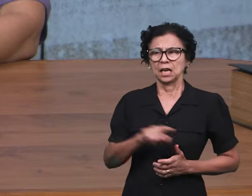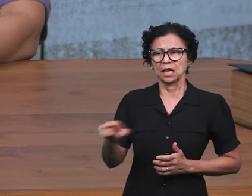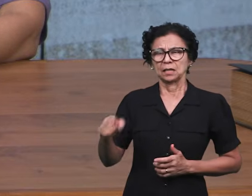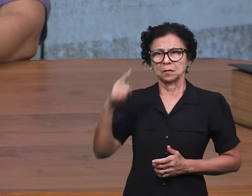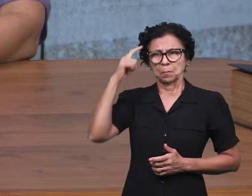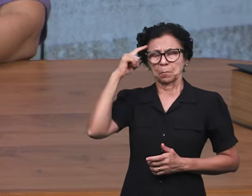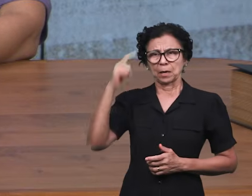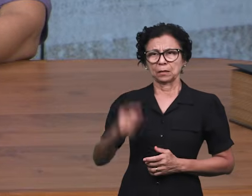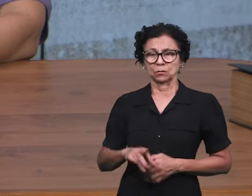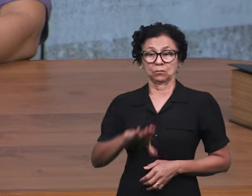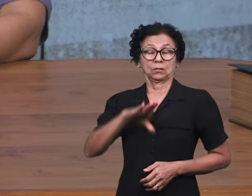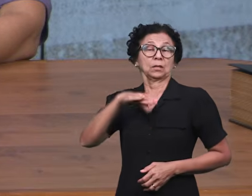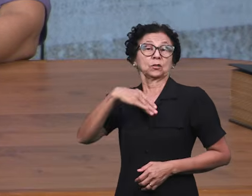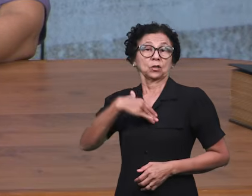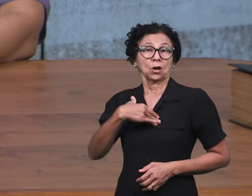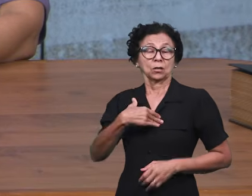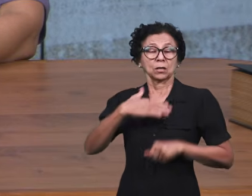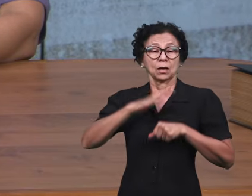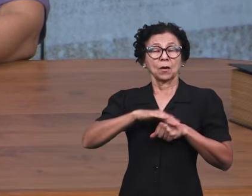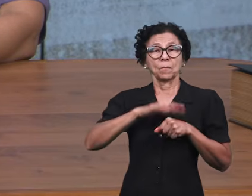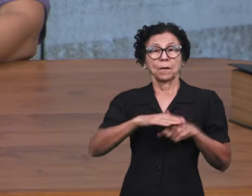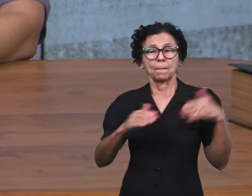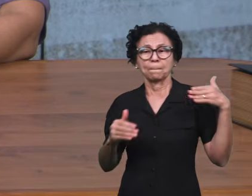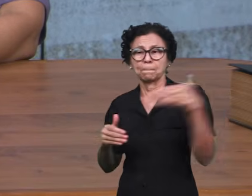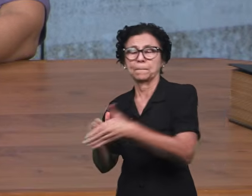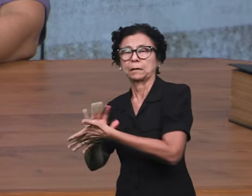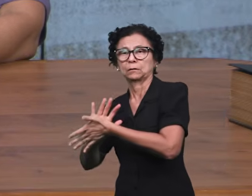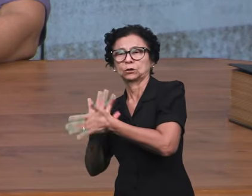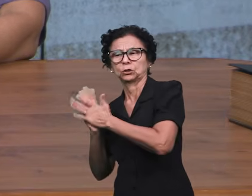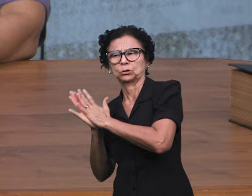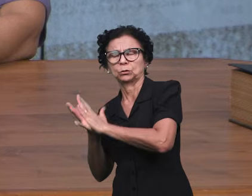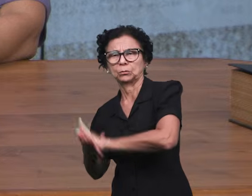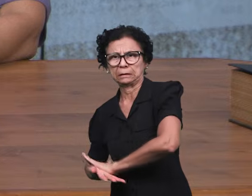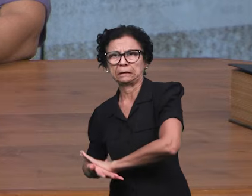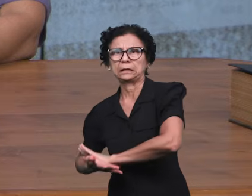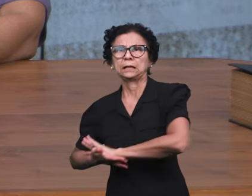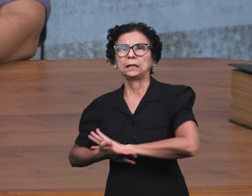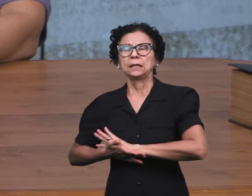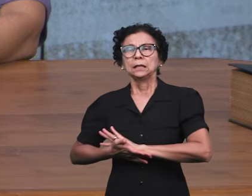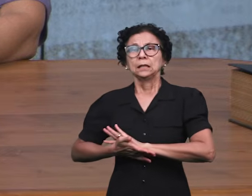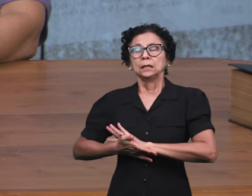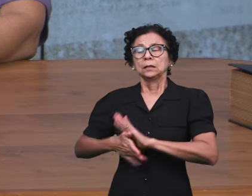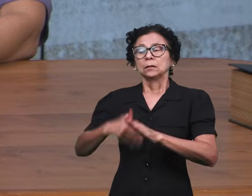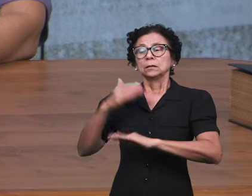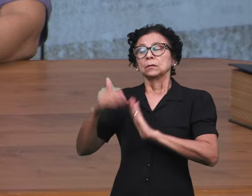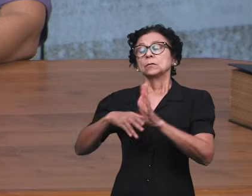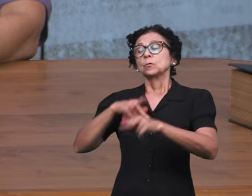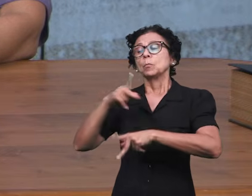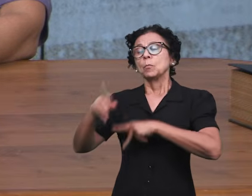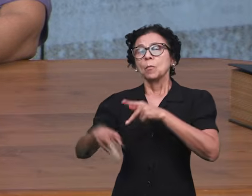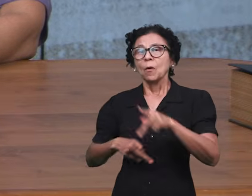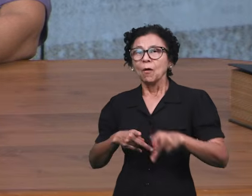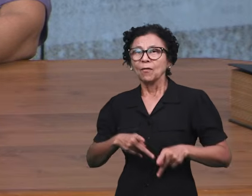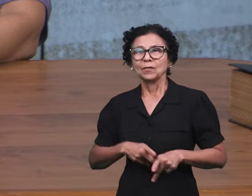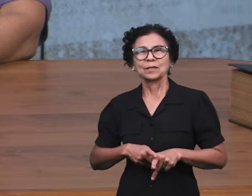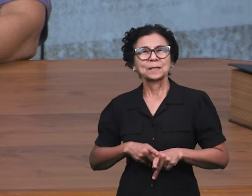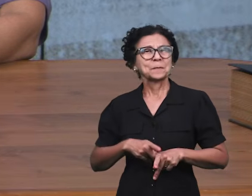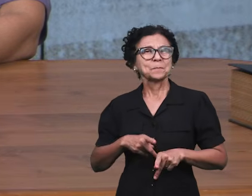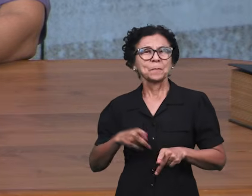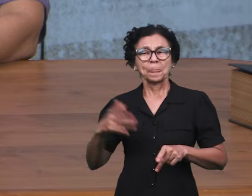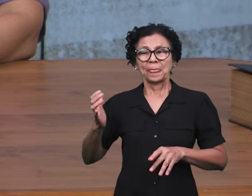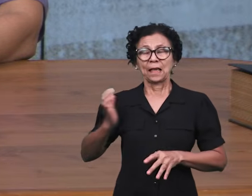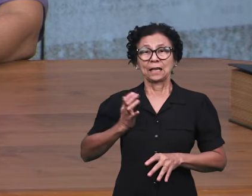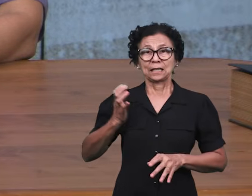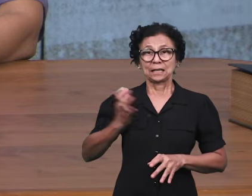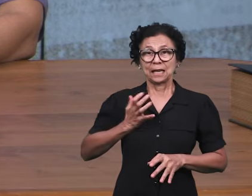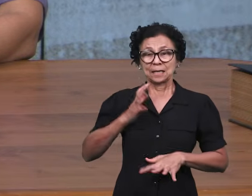tronos. E achou a minha mão as riquezas dos povos como a um ninho, e